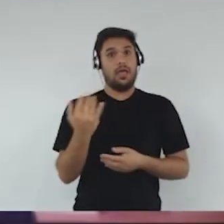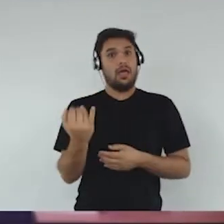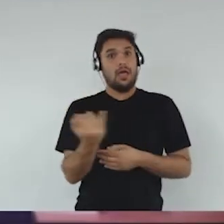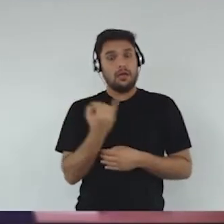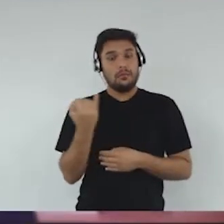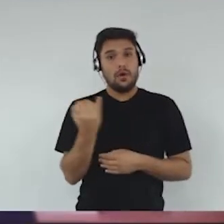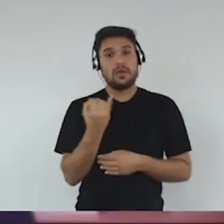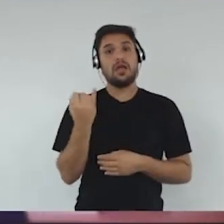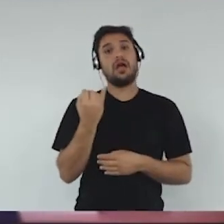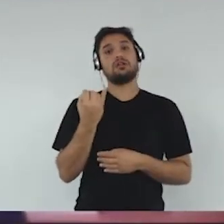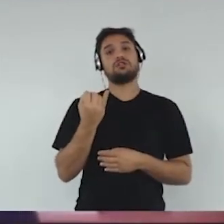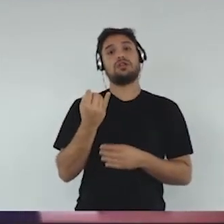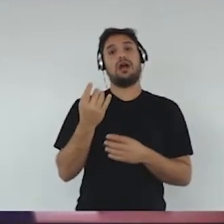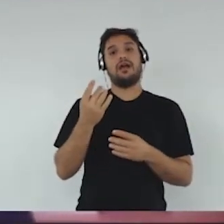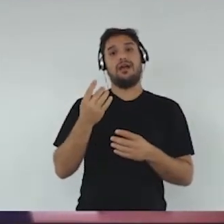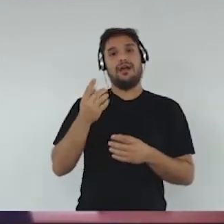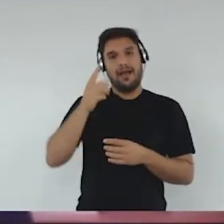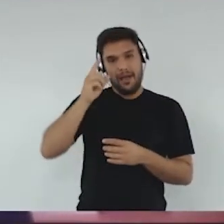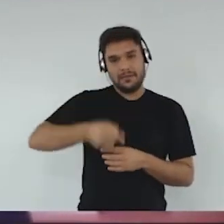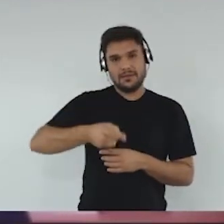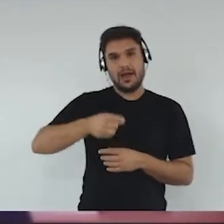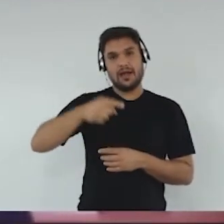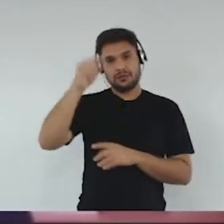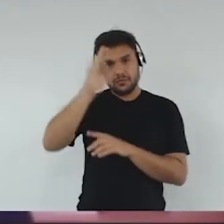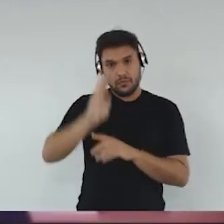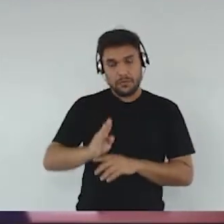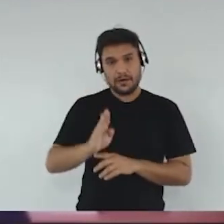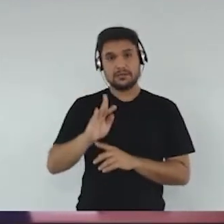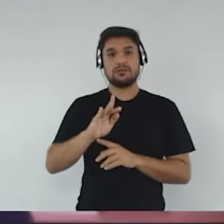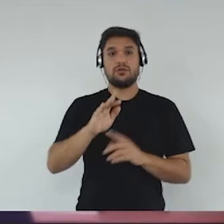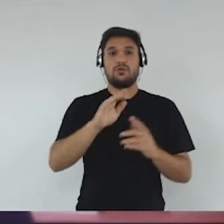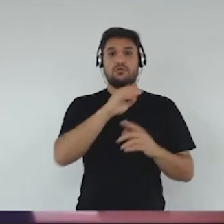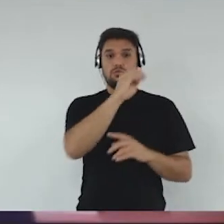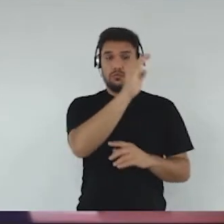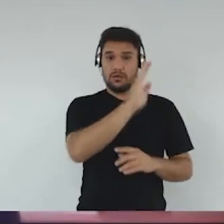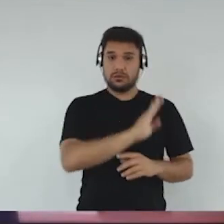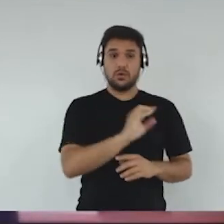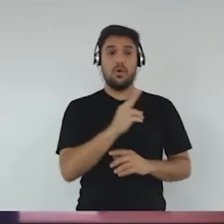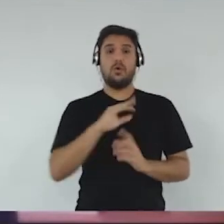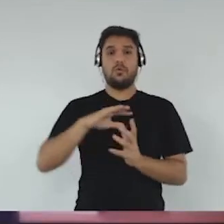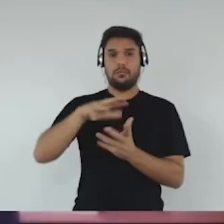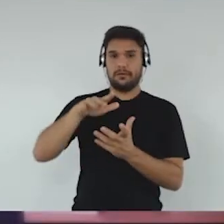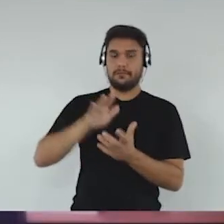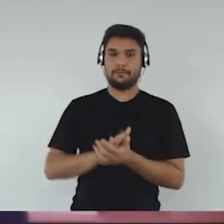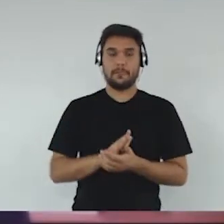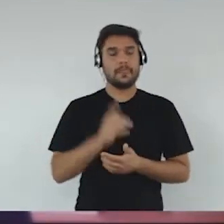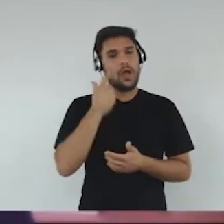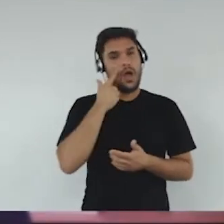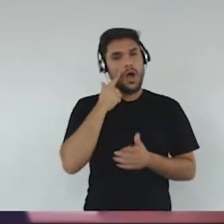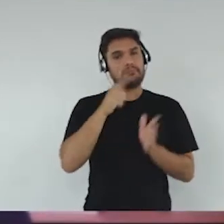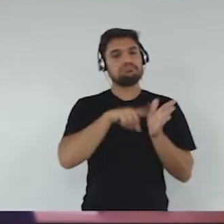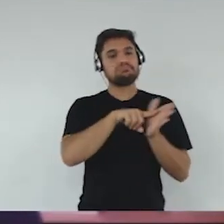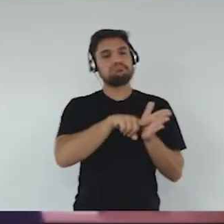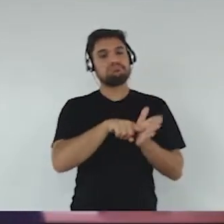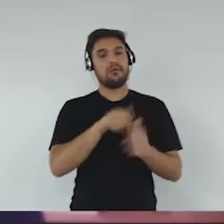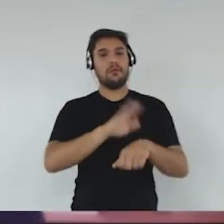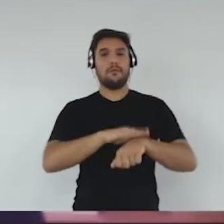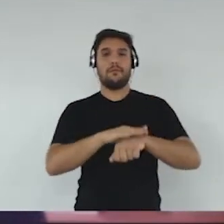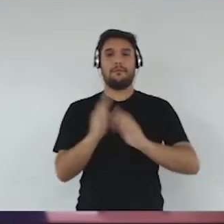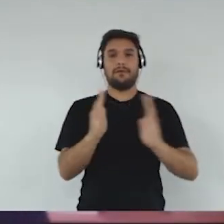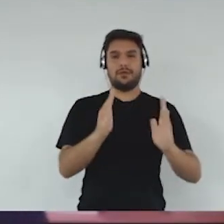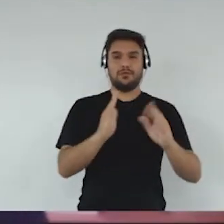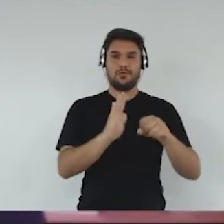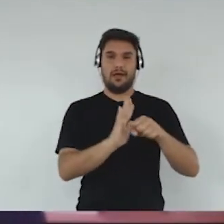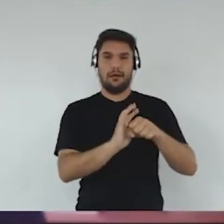da arbitragem nos dias atuais, não só no Brasil como no plano internacional, eu tenho aqui uns números só do período da